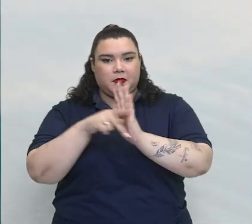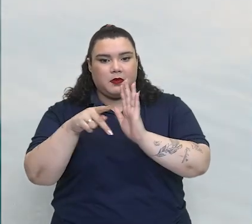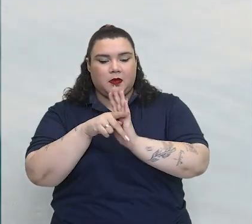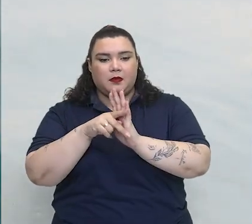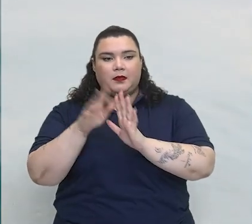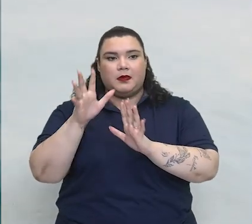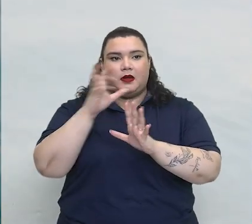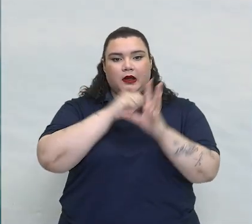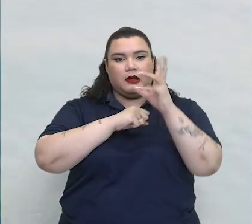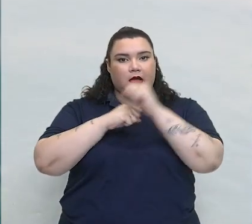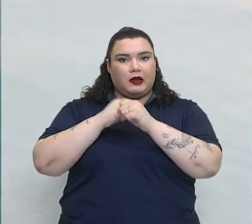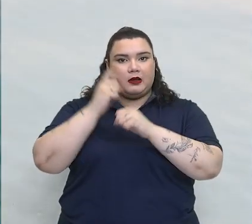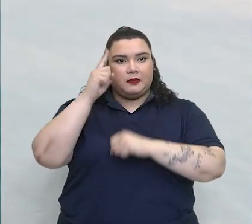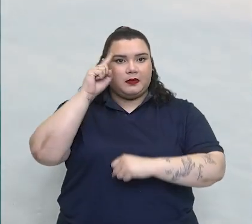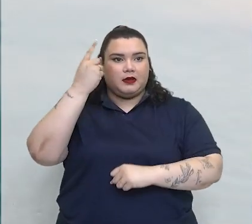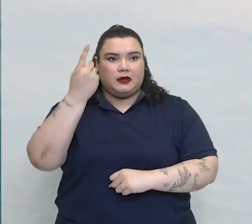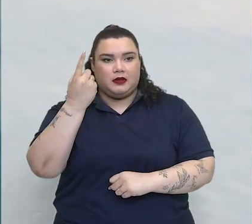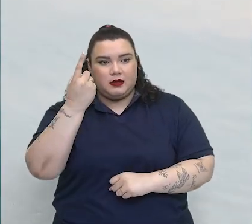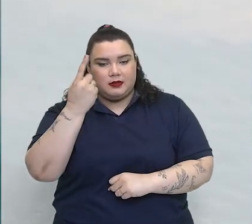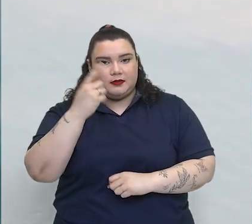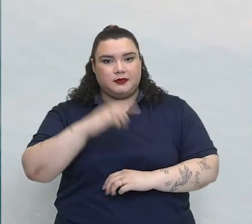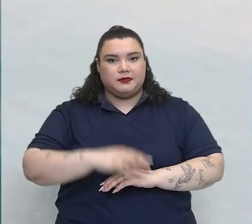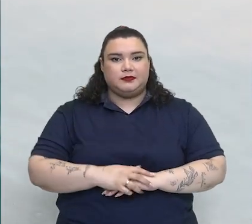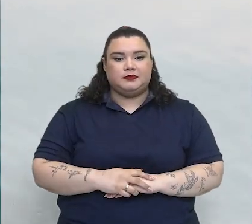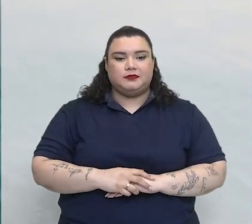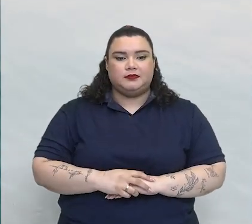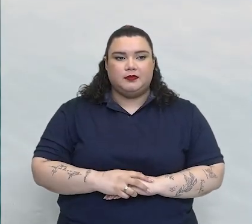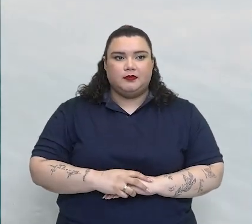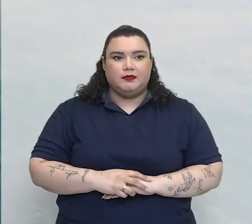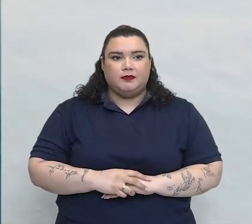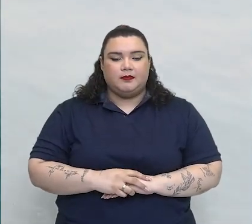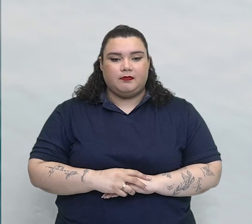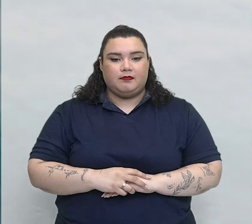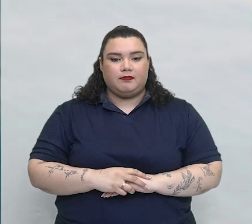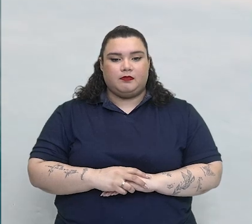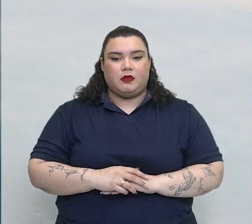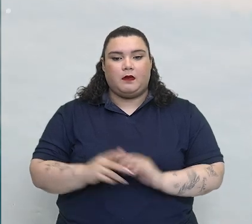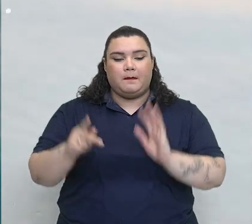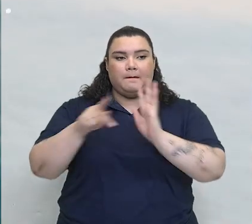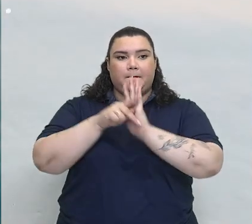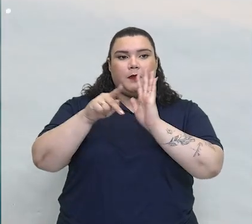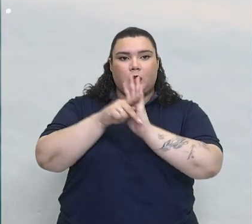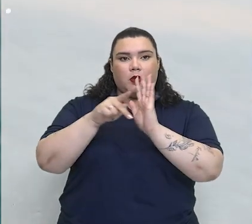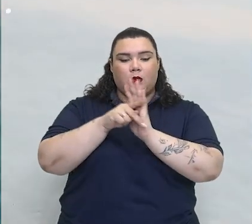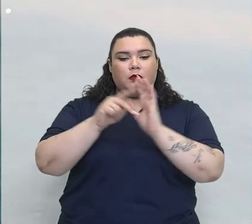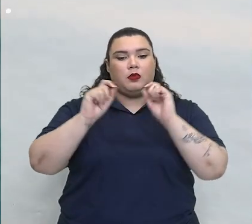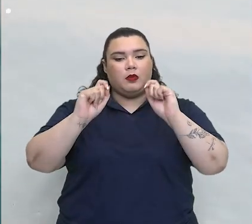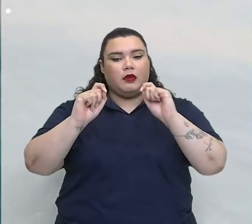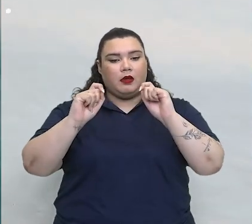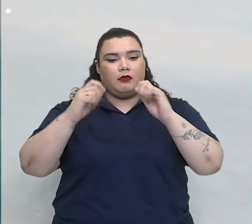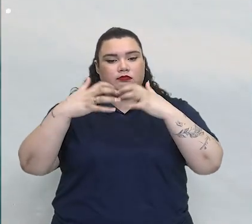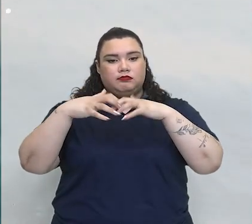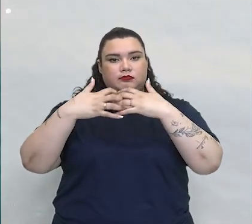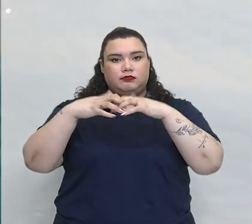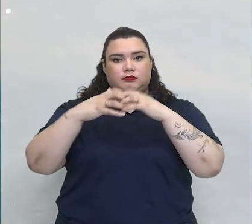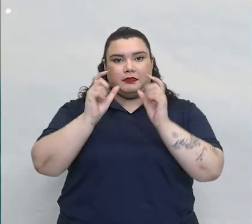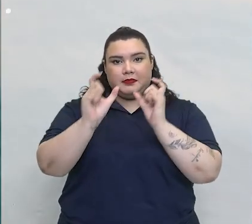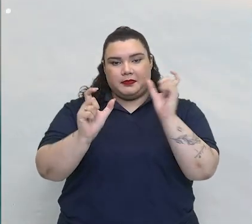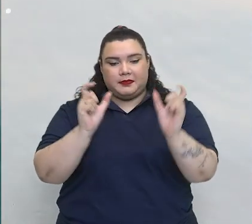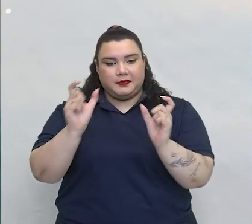ideias, que como um mar de estranhas odisseias, saem-lhe do crânio escultural titânico.